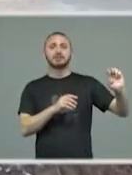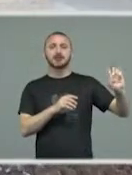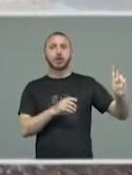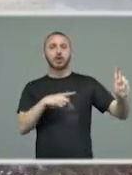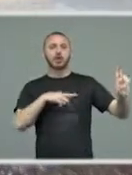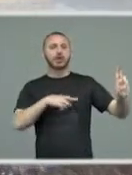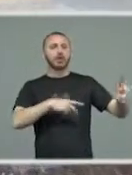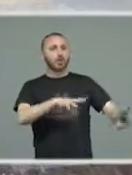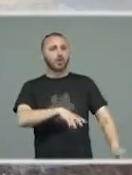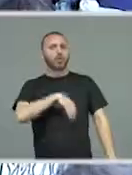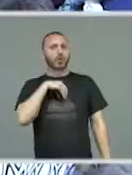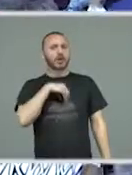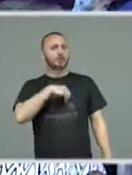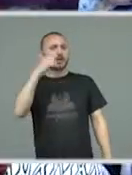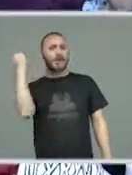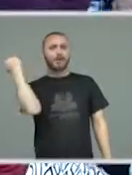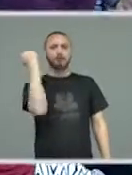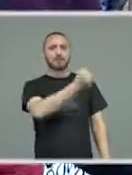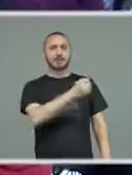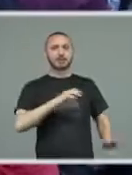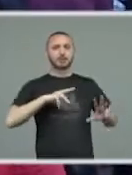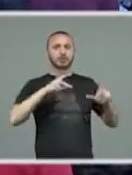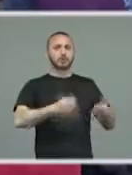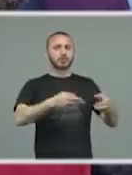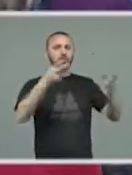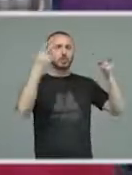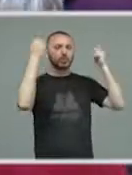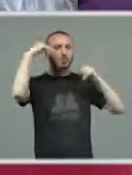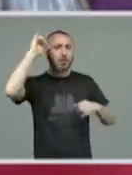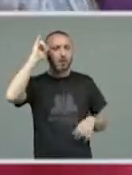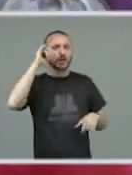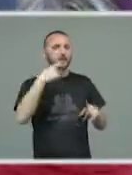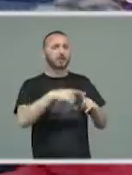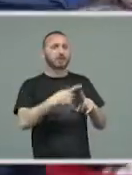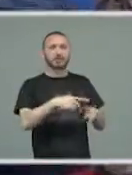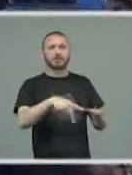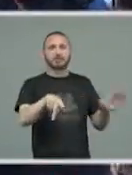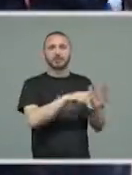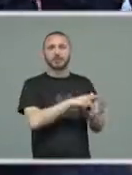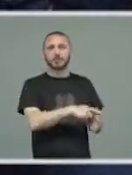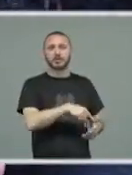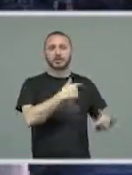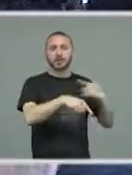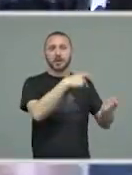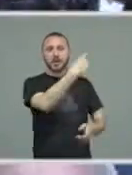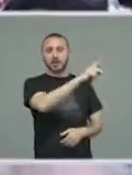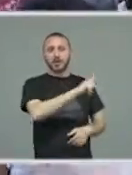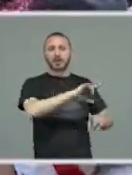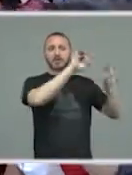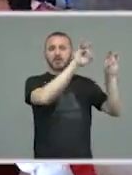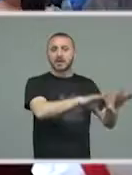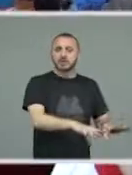os nossos bois e quebrar os nossos arados e não ficar olhando para trás, e fazer do boi